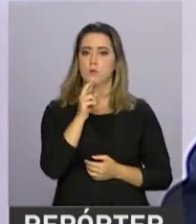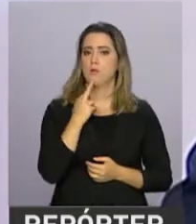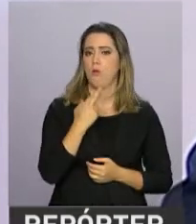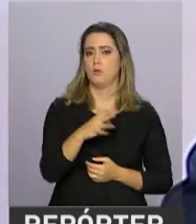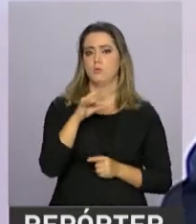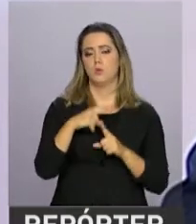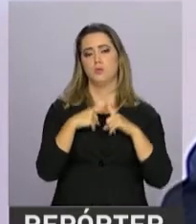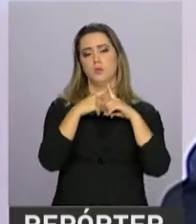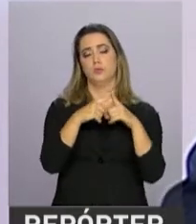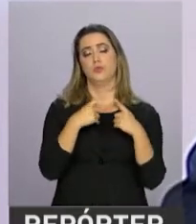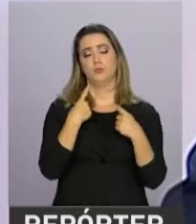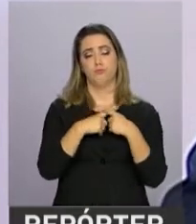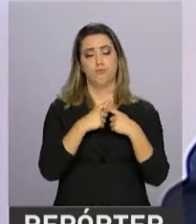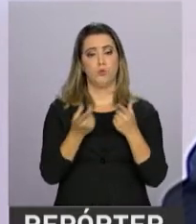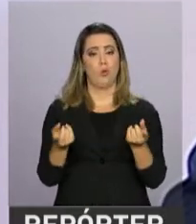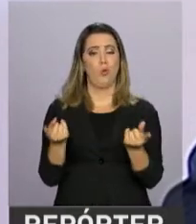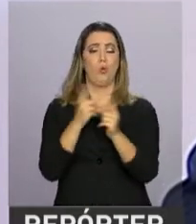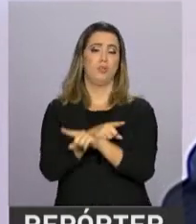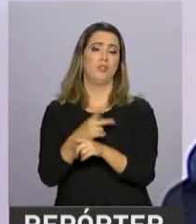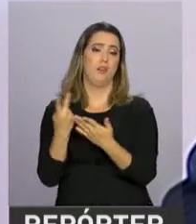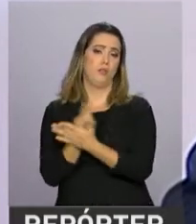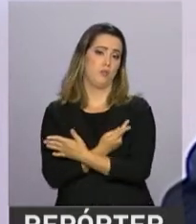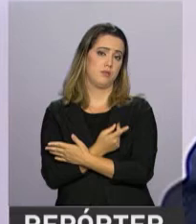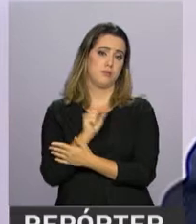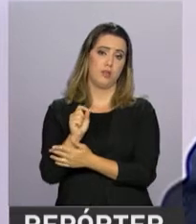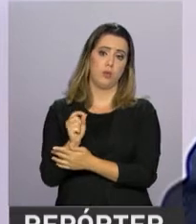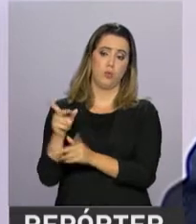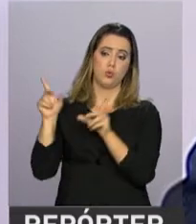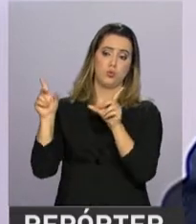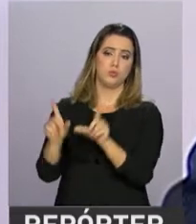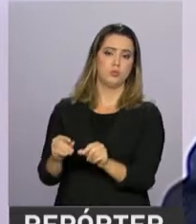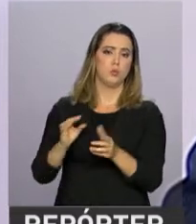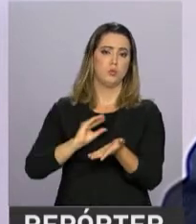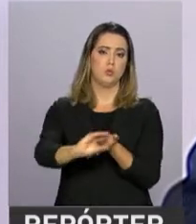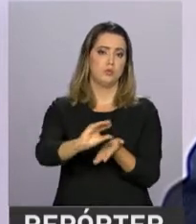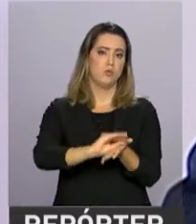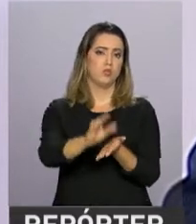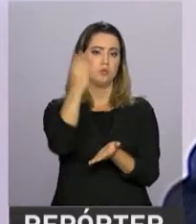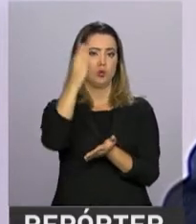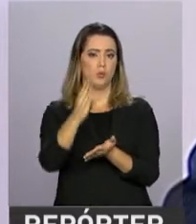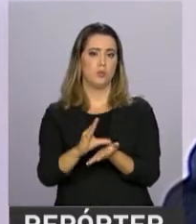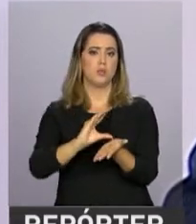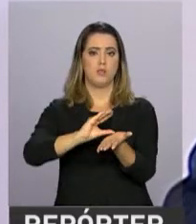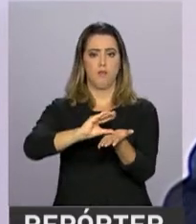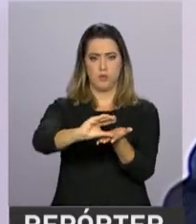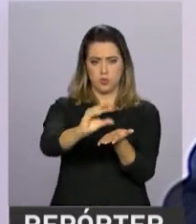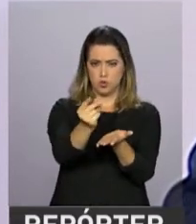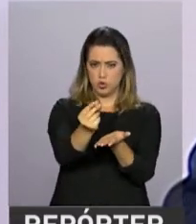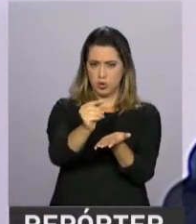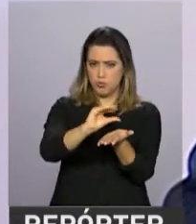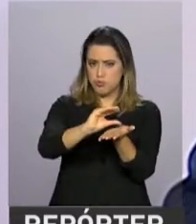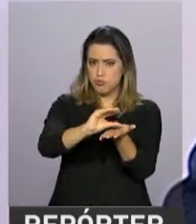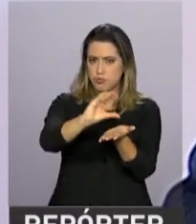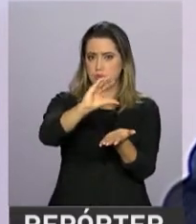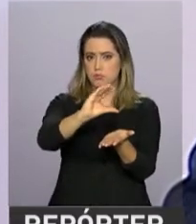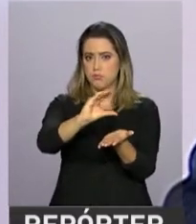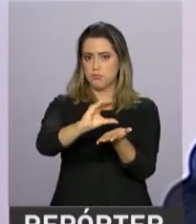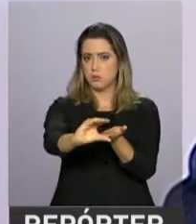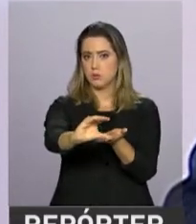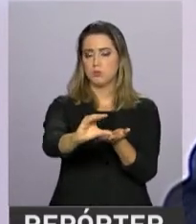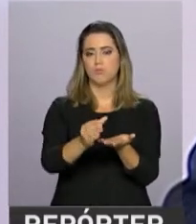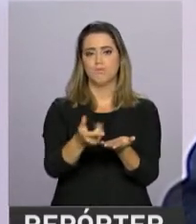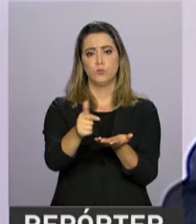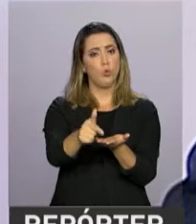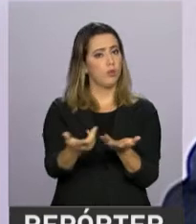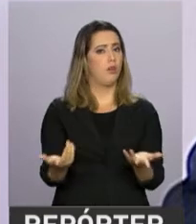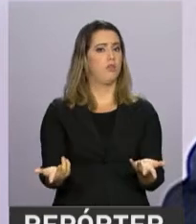investimentos tenham caído na economia brasileira na medida em que isto ajudou, foi um dos fatores,